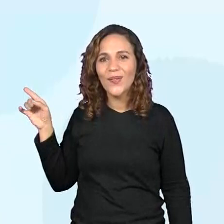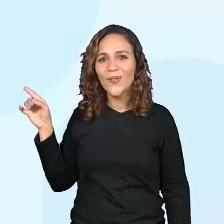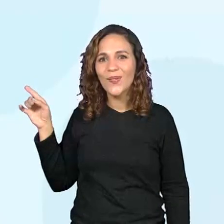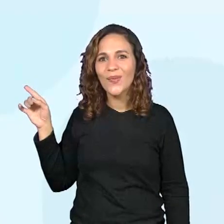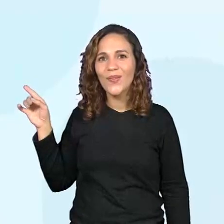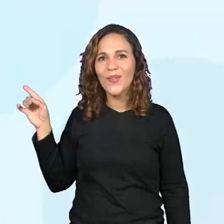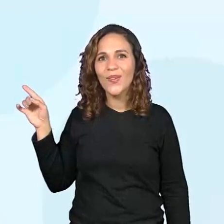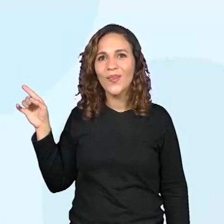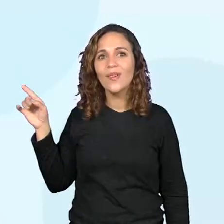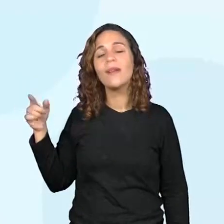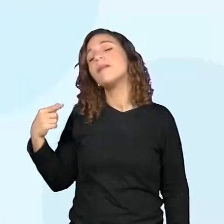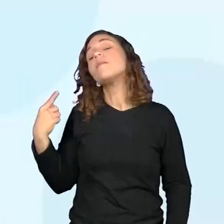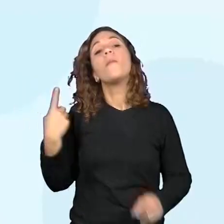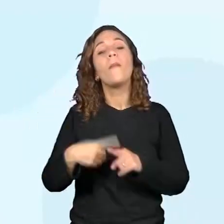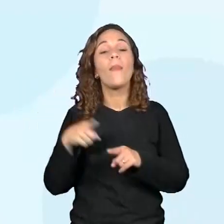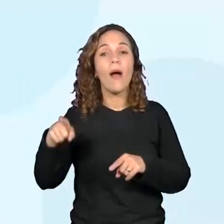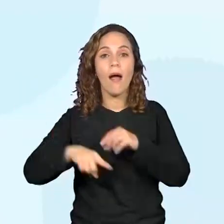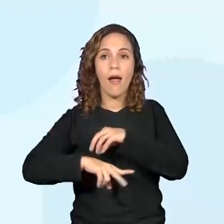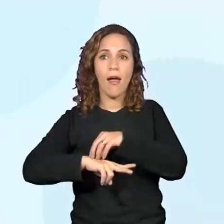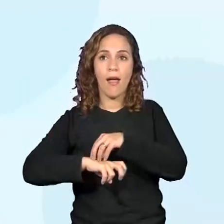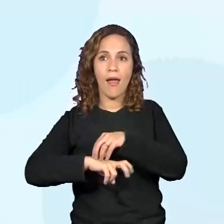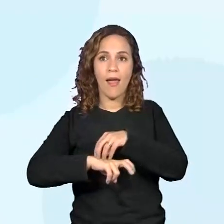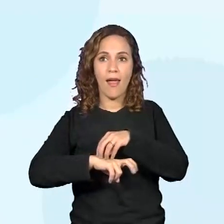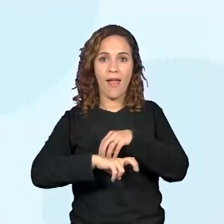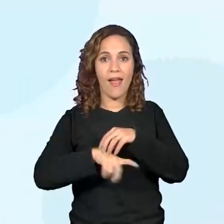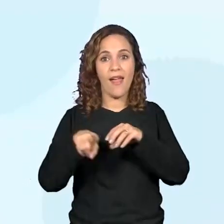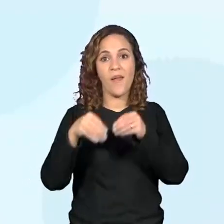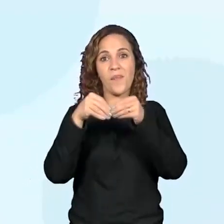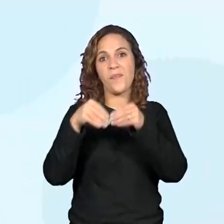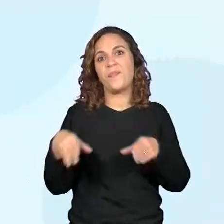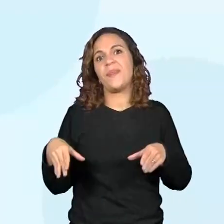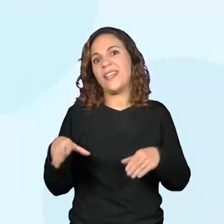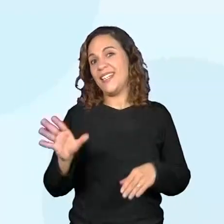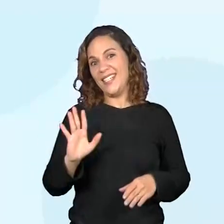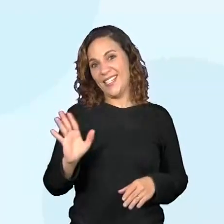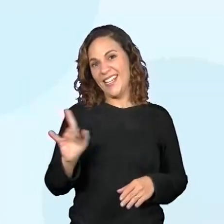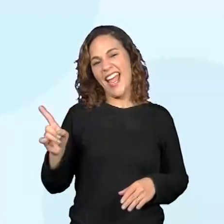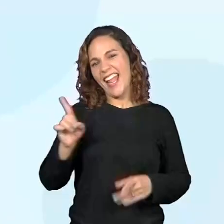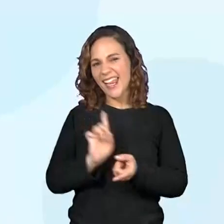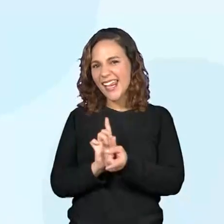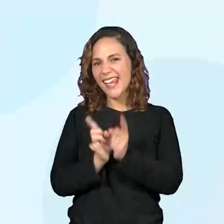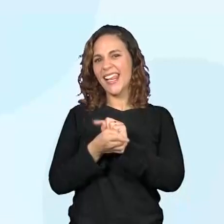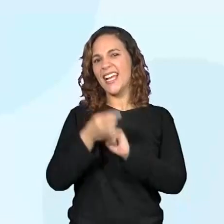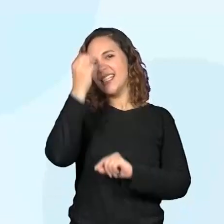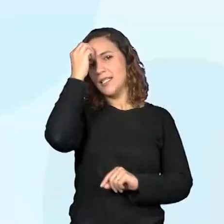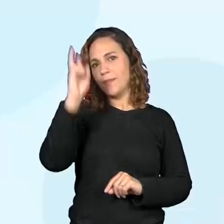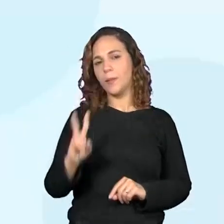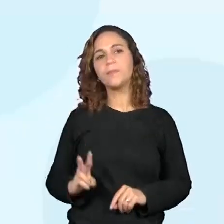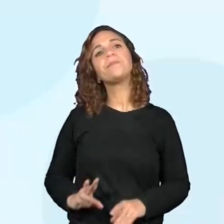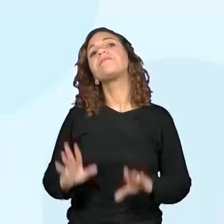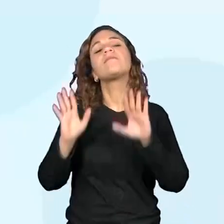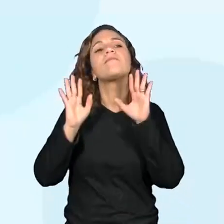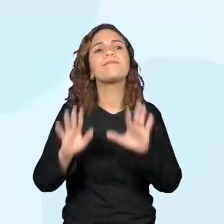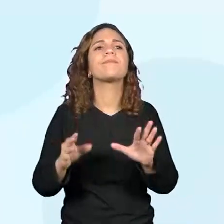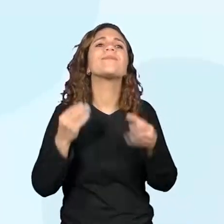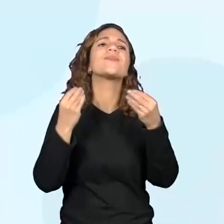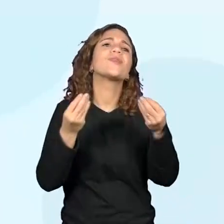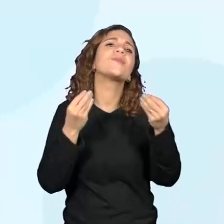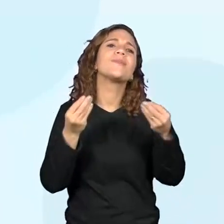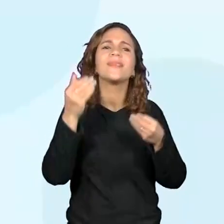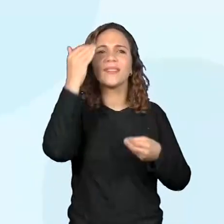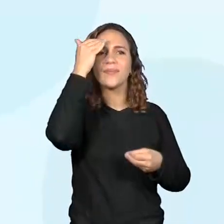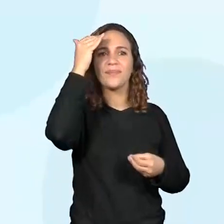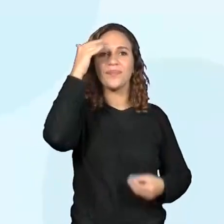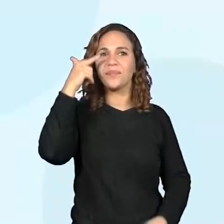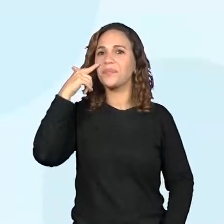Ficou em desvantagem, né, o caracol. E olha só, aqui como que a gente pode entender, professor, que ela,